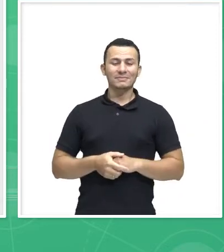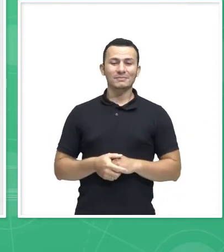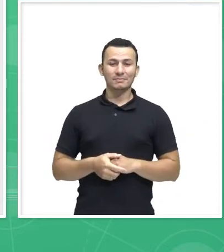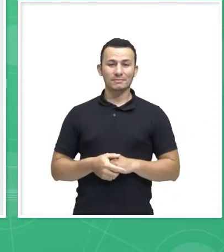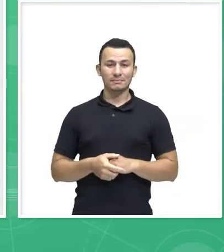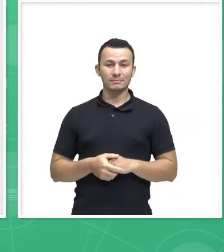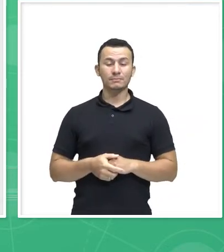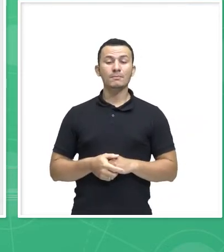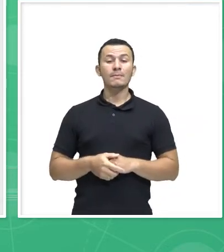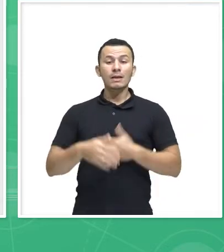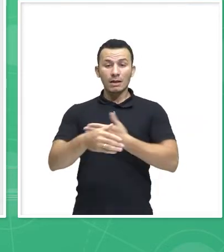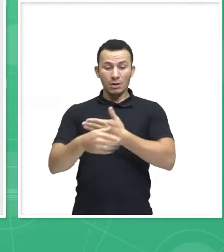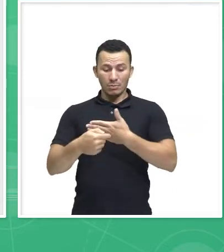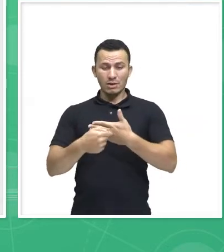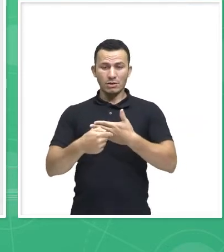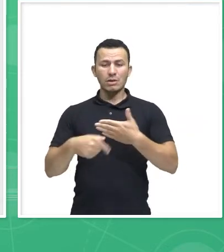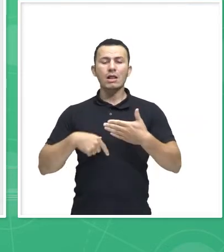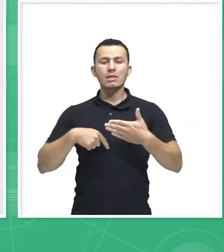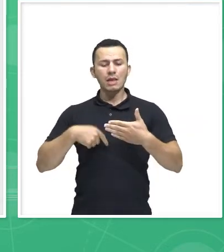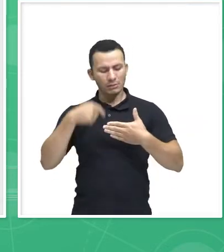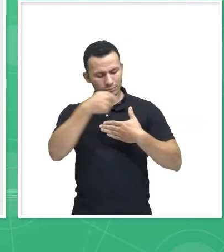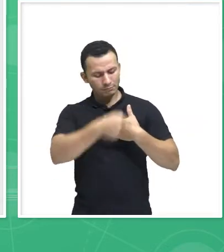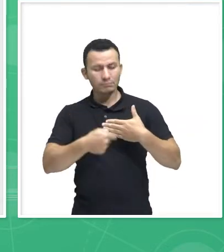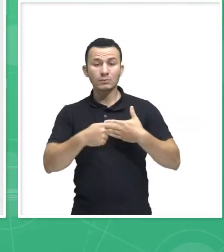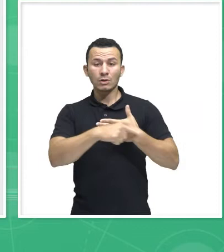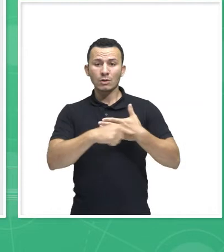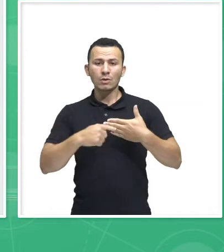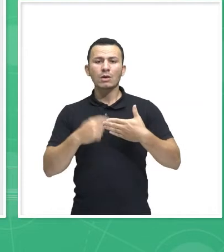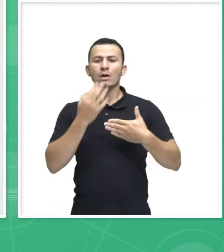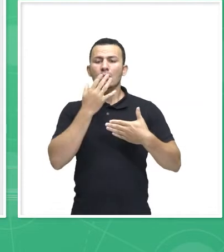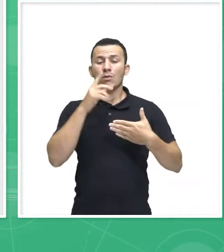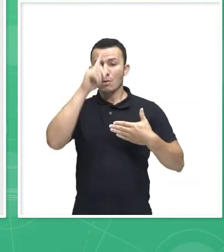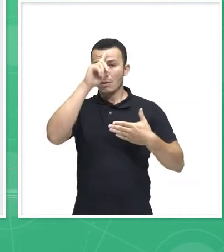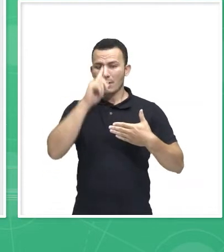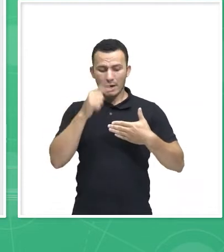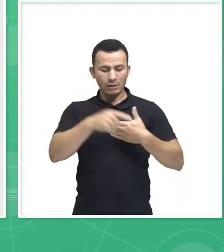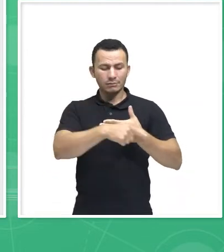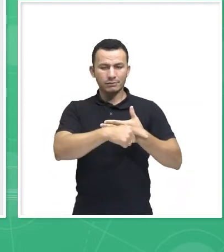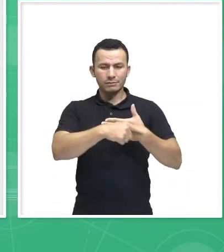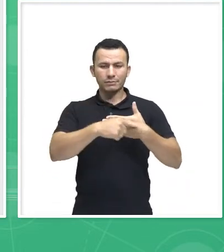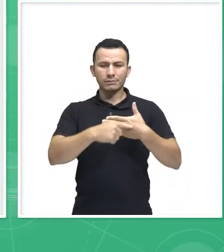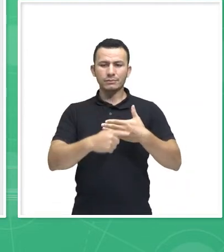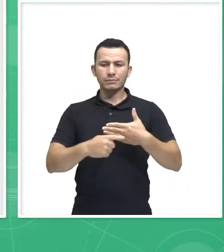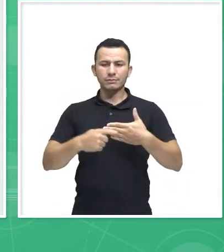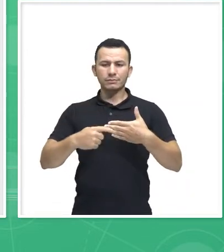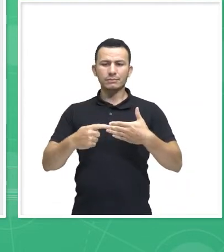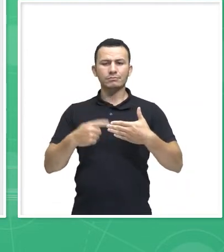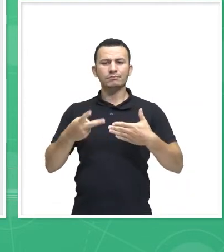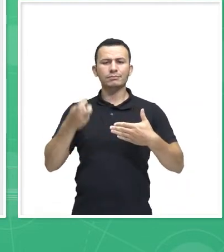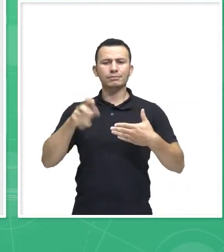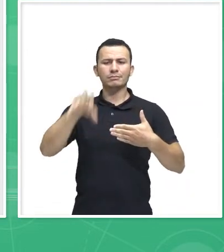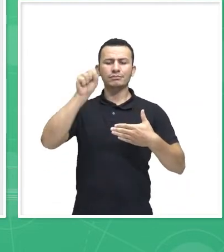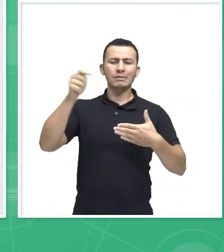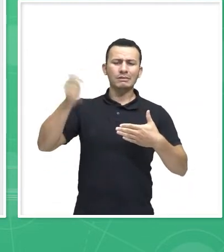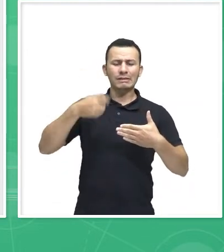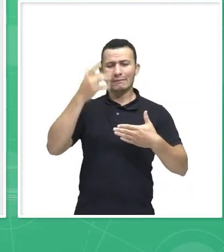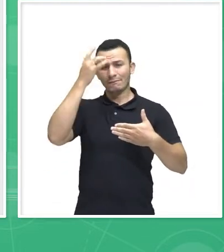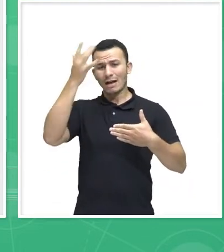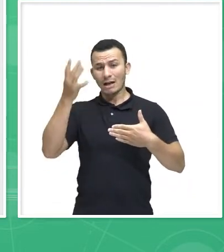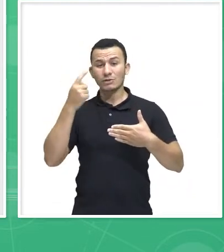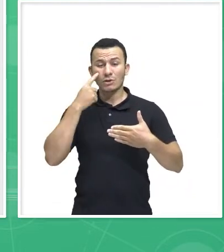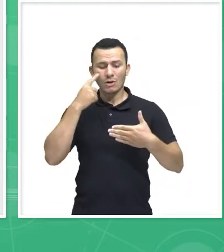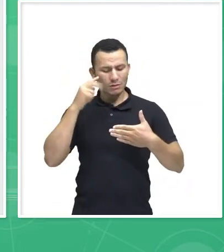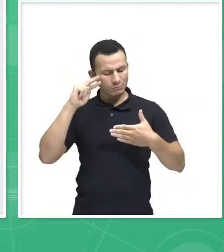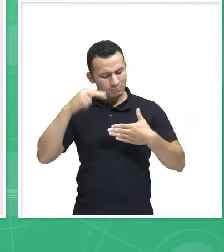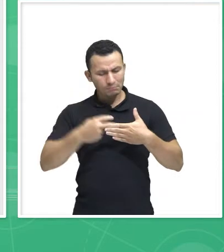e aí no ar aqui ao lado a gente vai marcar de amarela eu acho que temos essa linha E ela é bem fácil de visualizar Se você pegar ali um